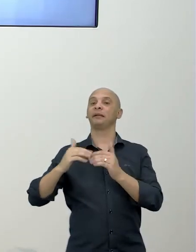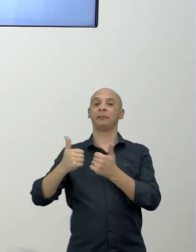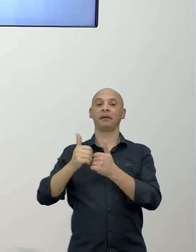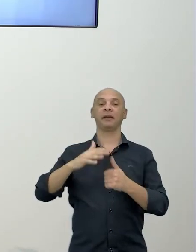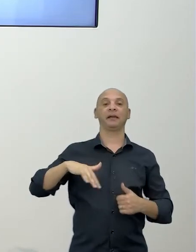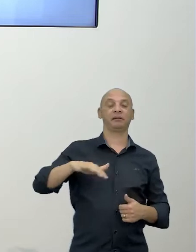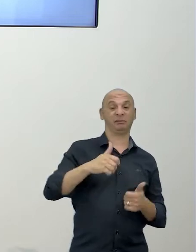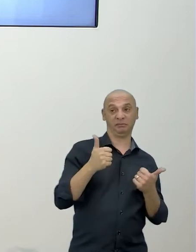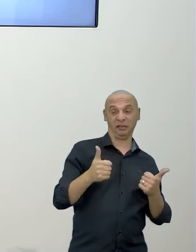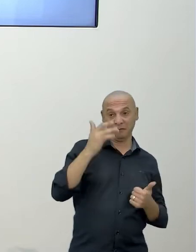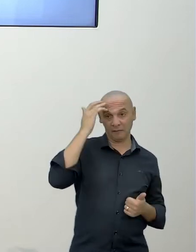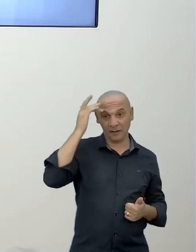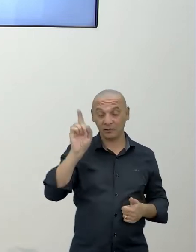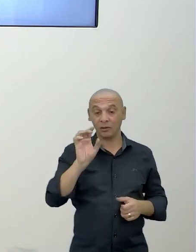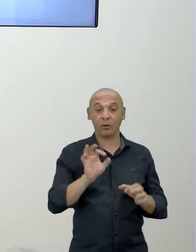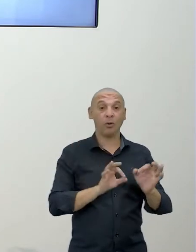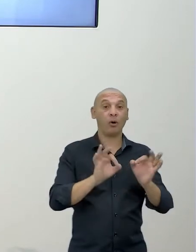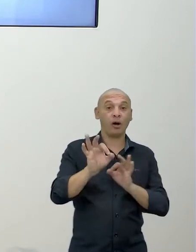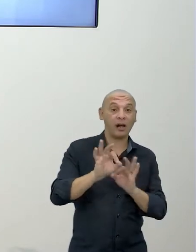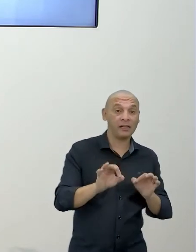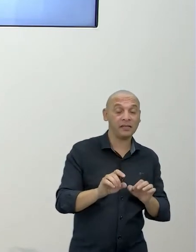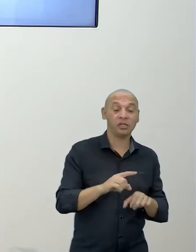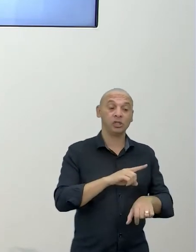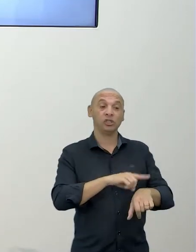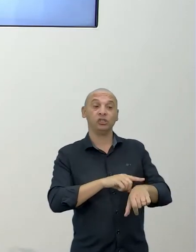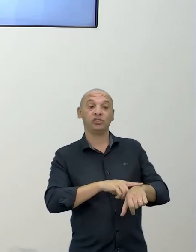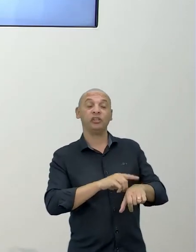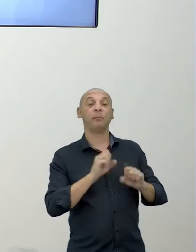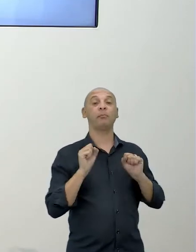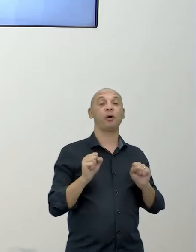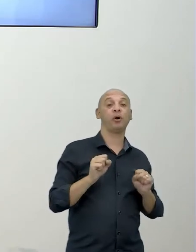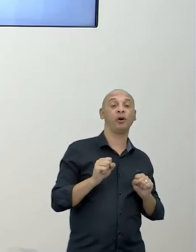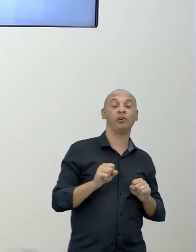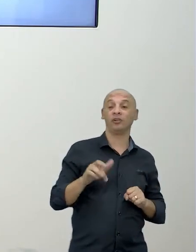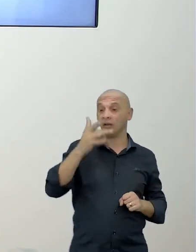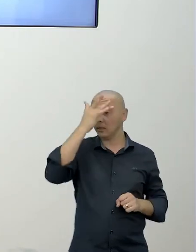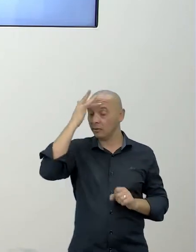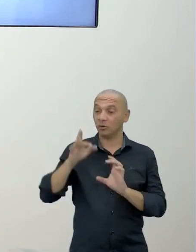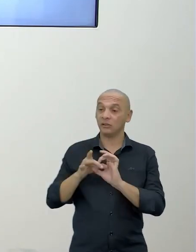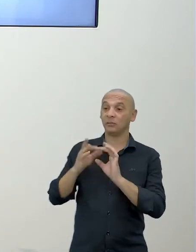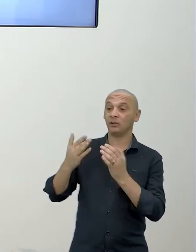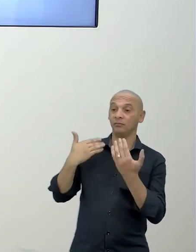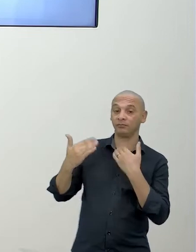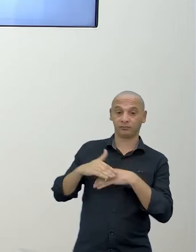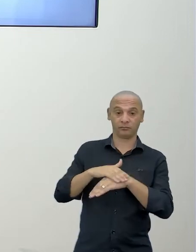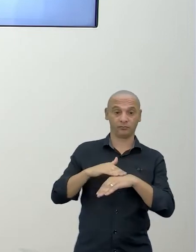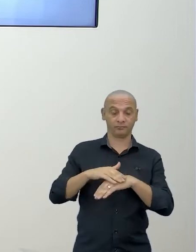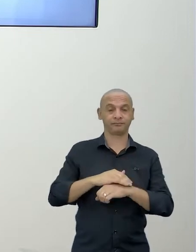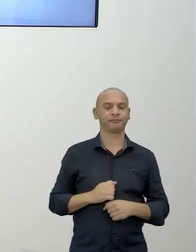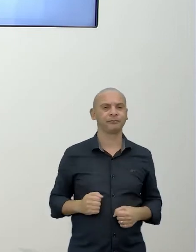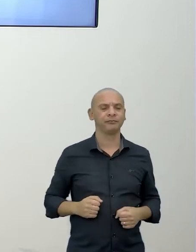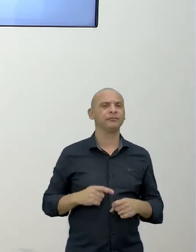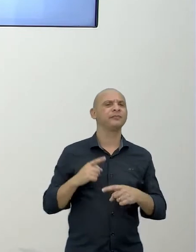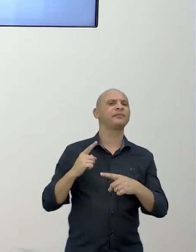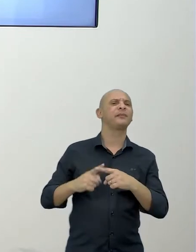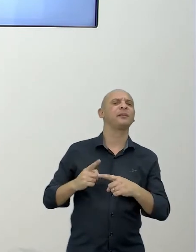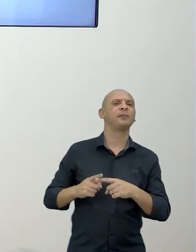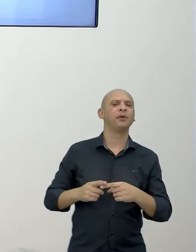tranquilo. Já eu preciso andar pelo bairro. Tá, às vezes isso não é a coisa mais tranquila. Você tem que se planejar, ver quando você